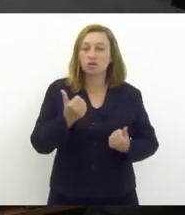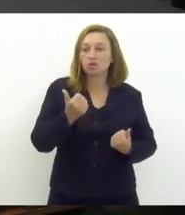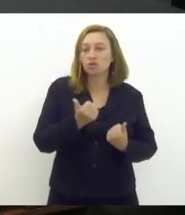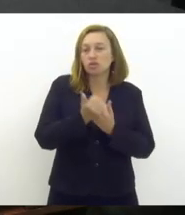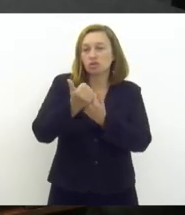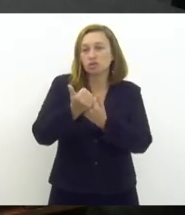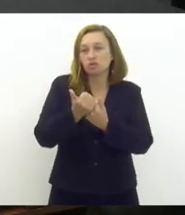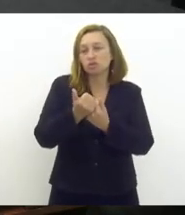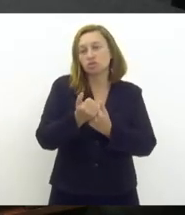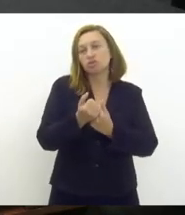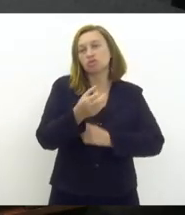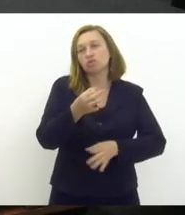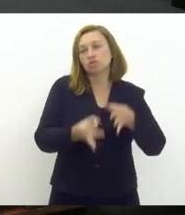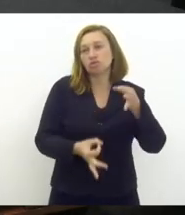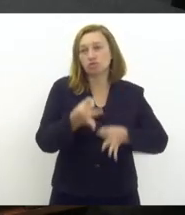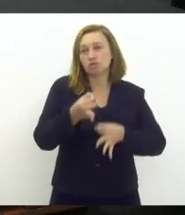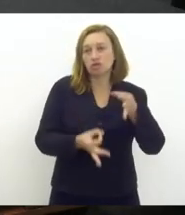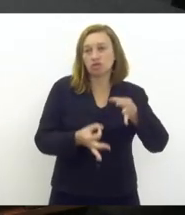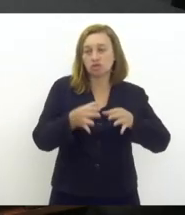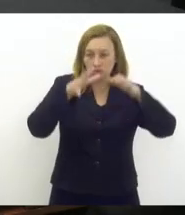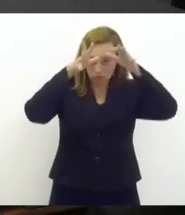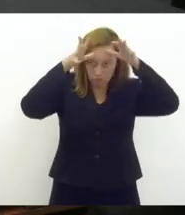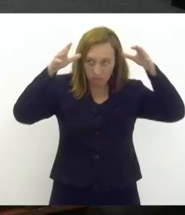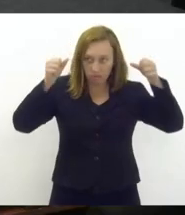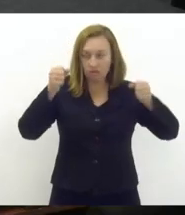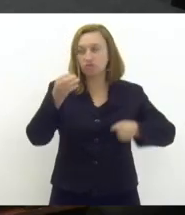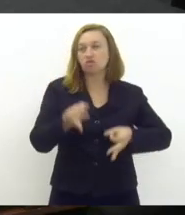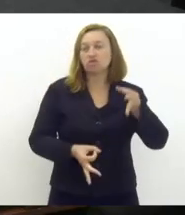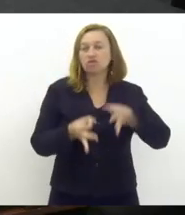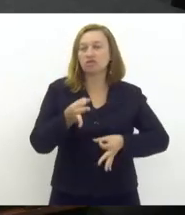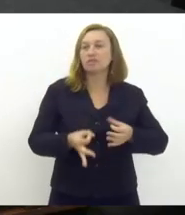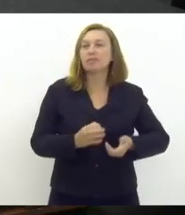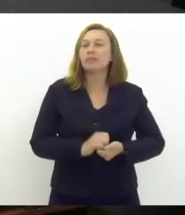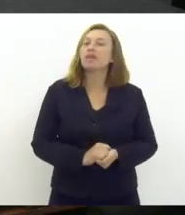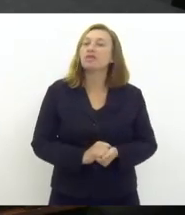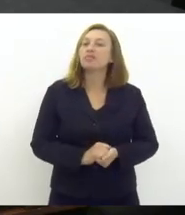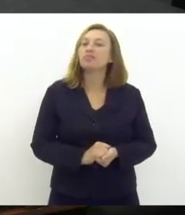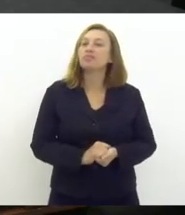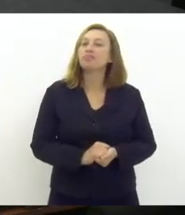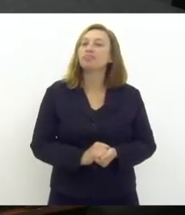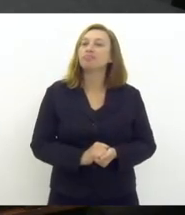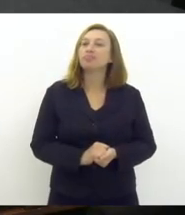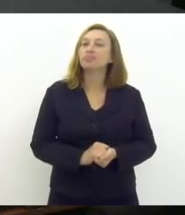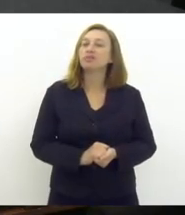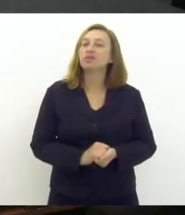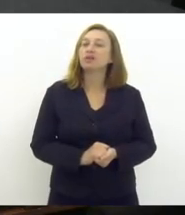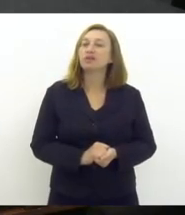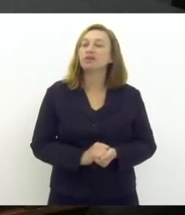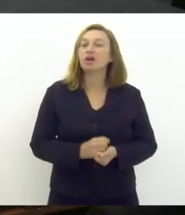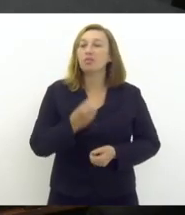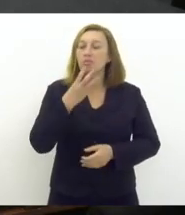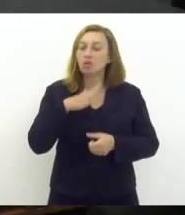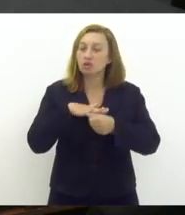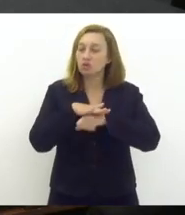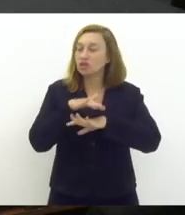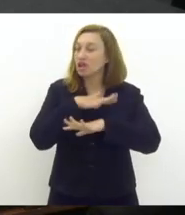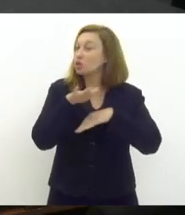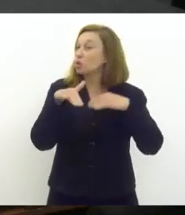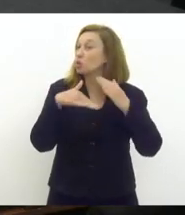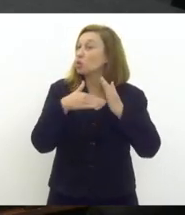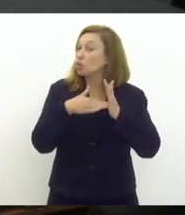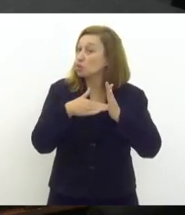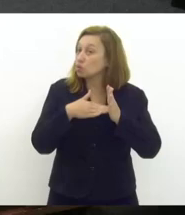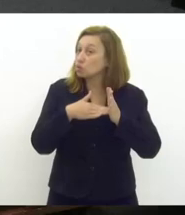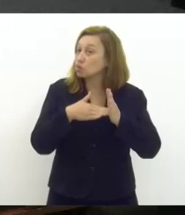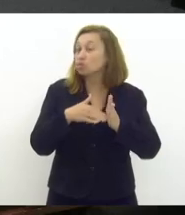segunda vice-presidência do Tribunal de Justiça eh inicialmente dar boa noite a todos na